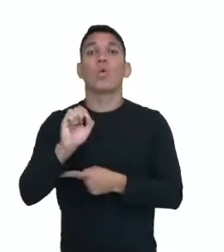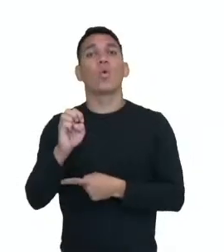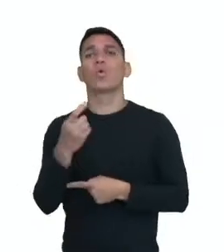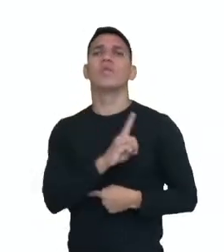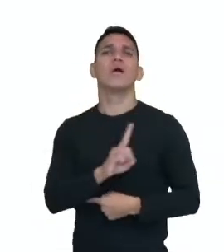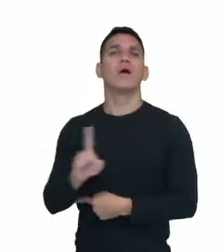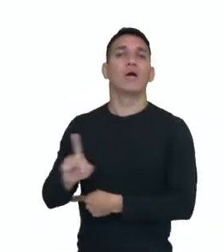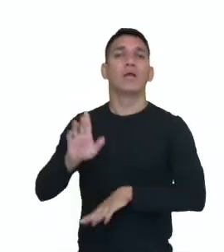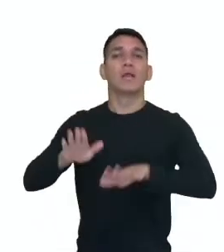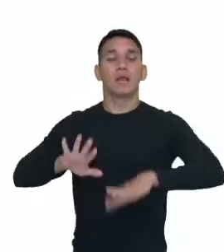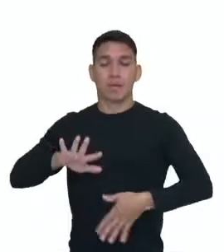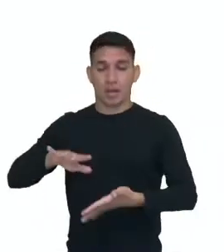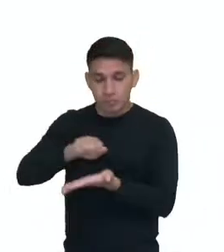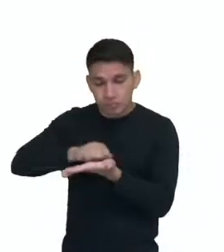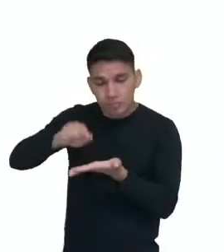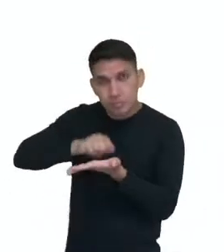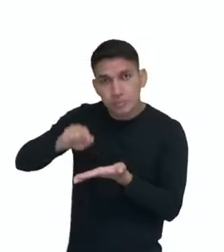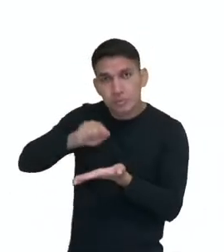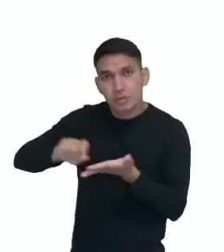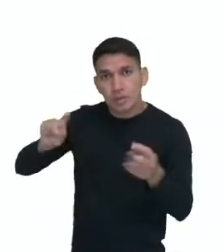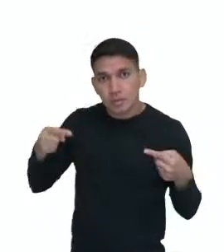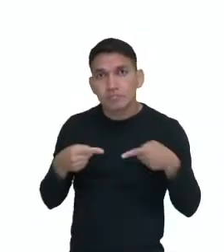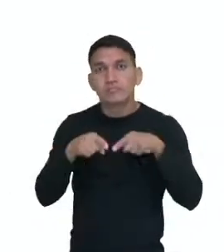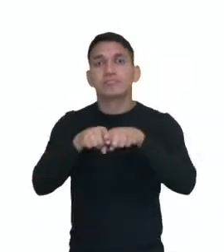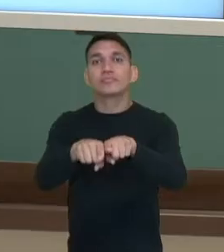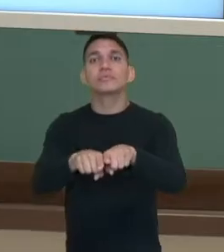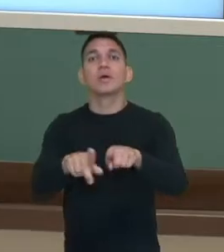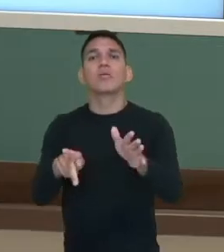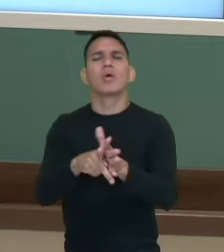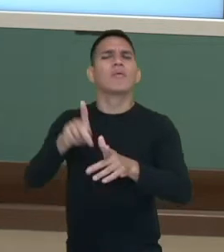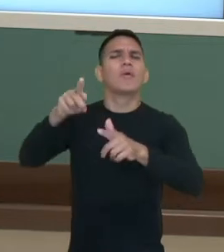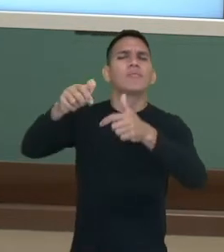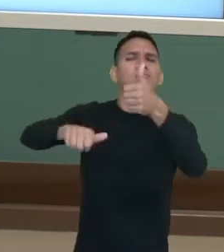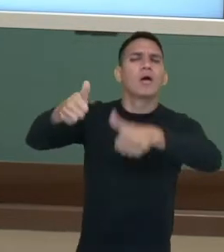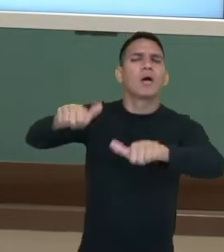origem, avaliando a pertinência ou não de seu uso.